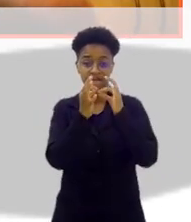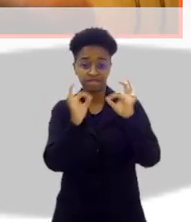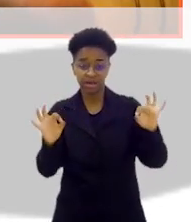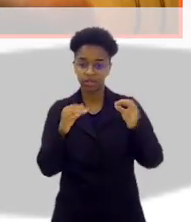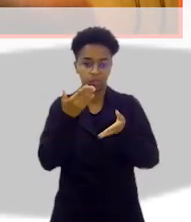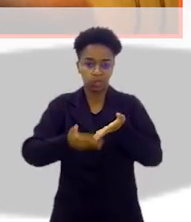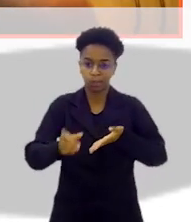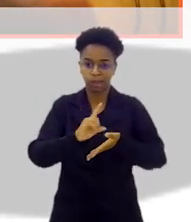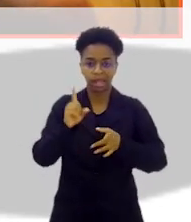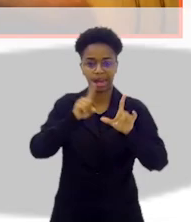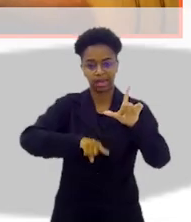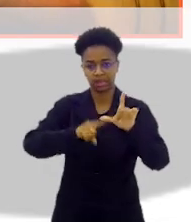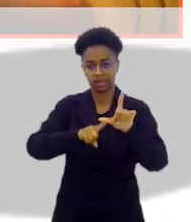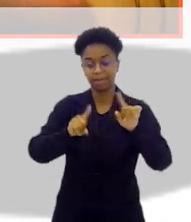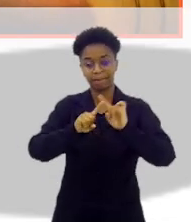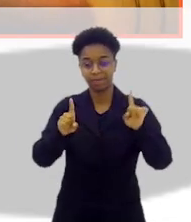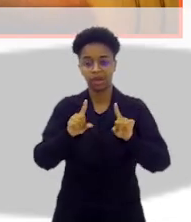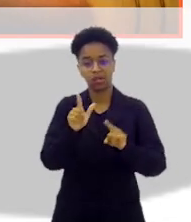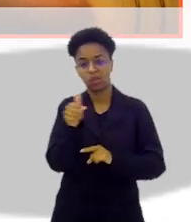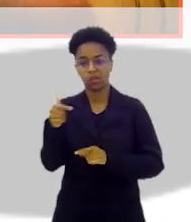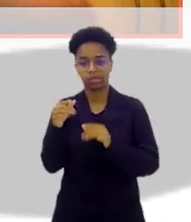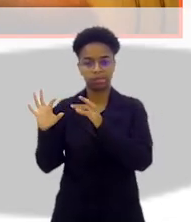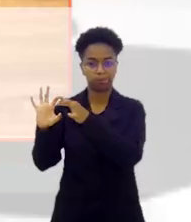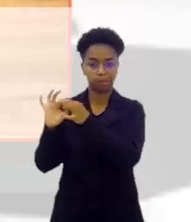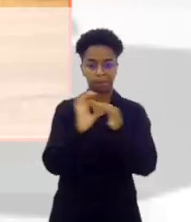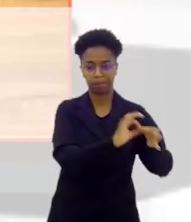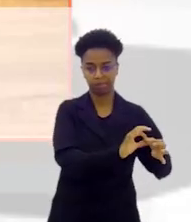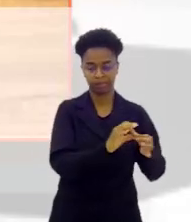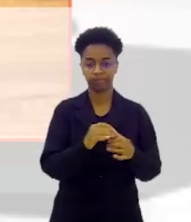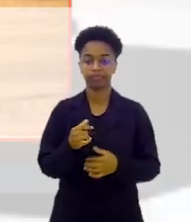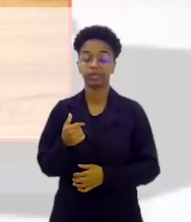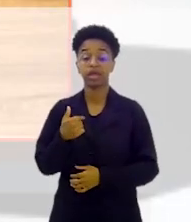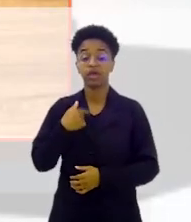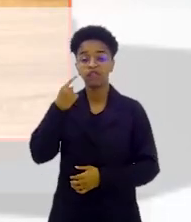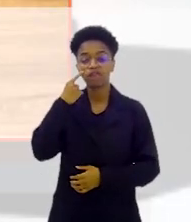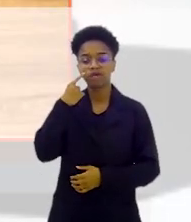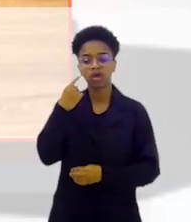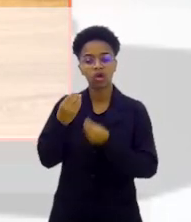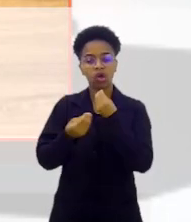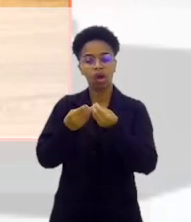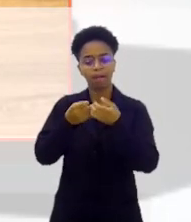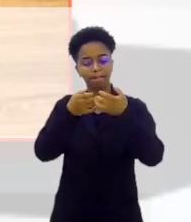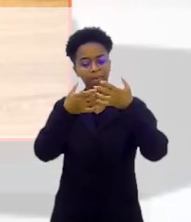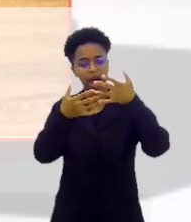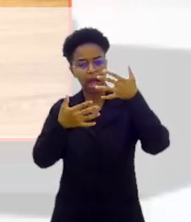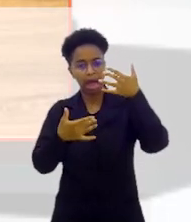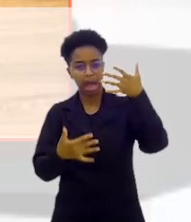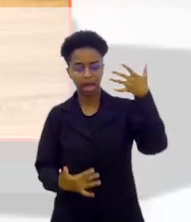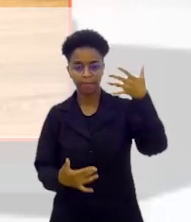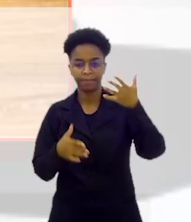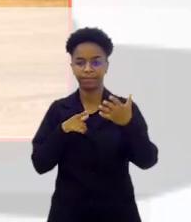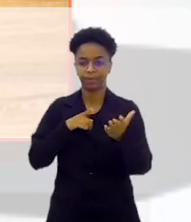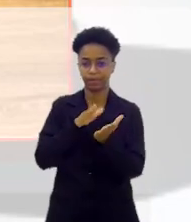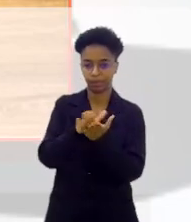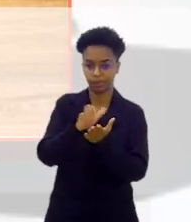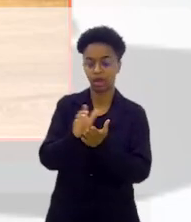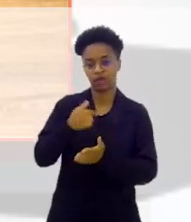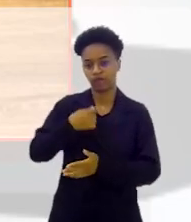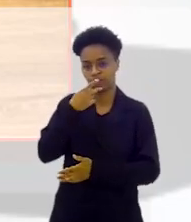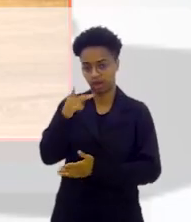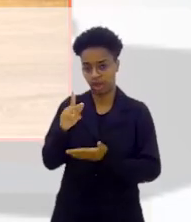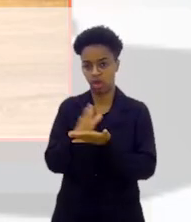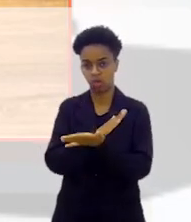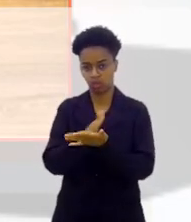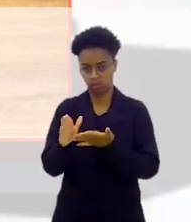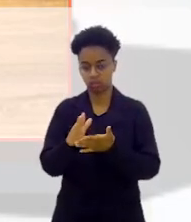das frases, não perde uma letra, né? É, eu estou vendo aqui a extensão da sua obra, então as publicadas, por exemplo, eu vou